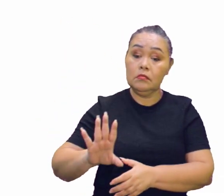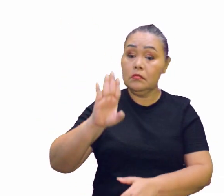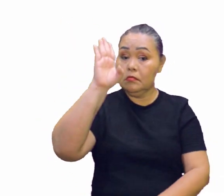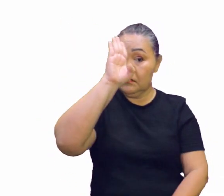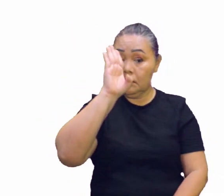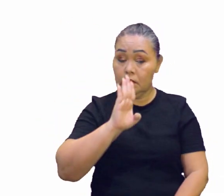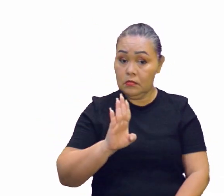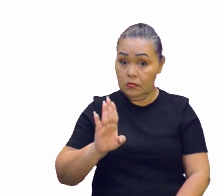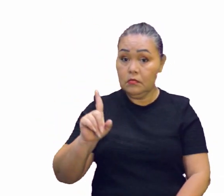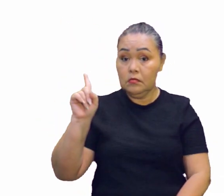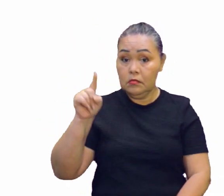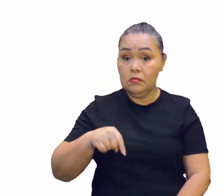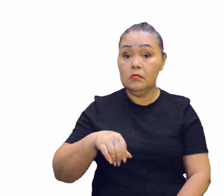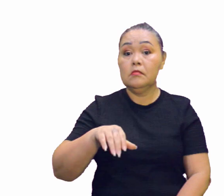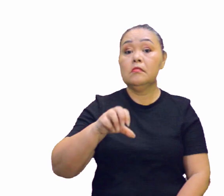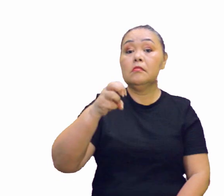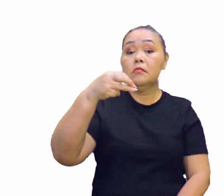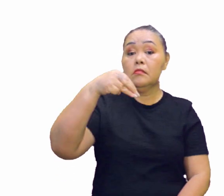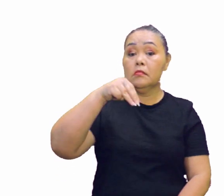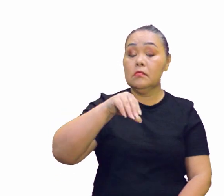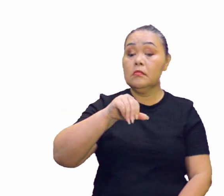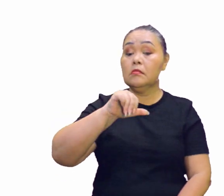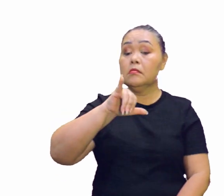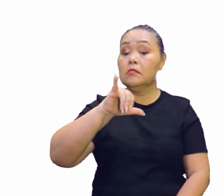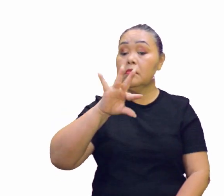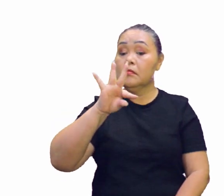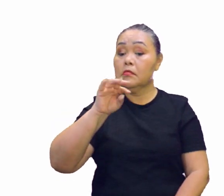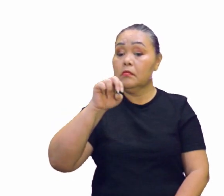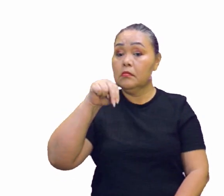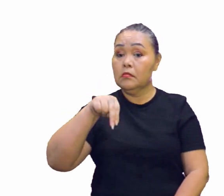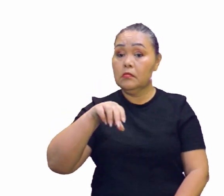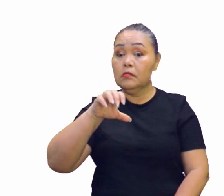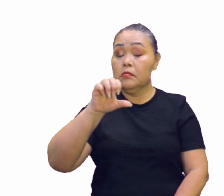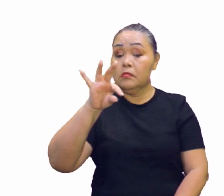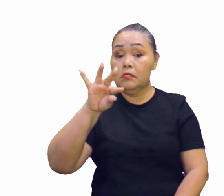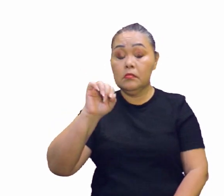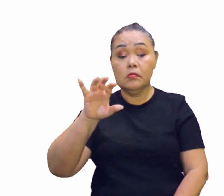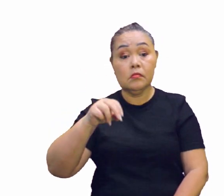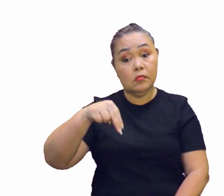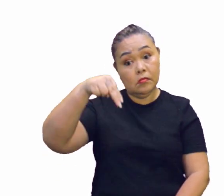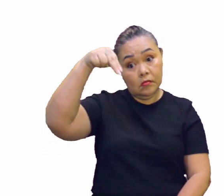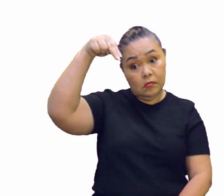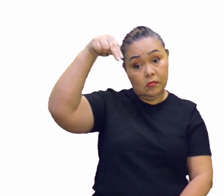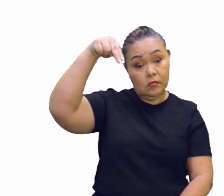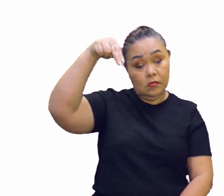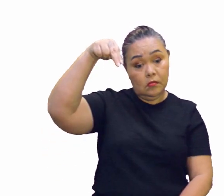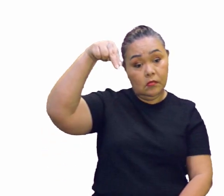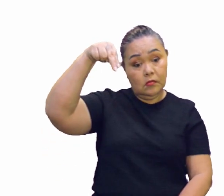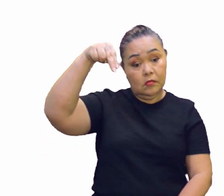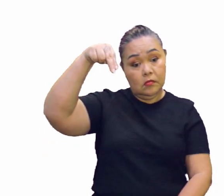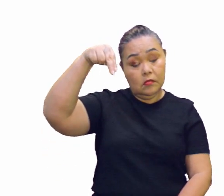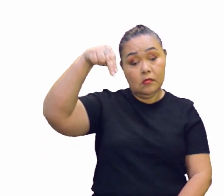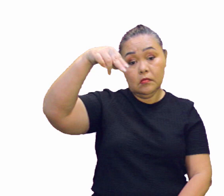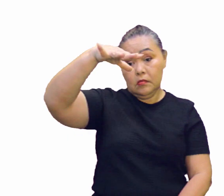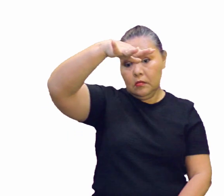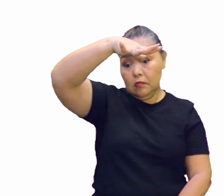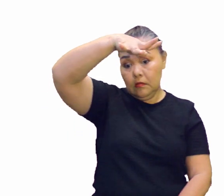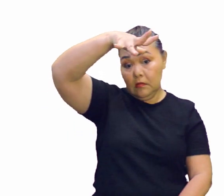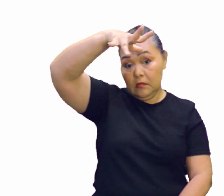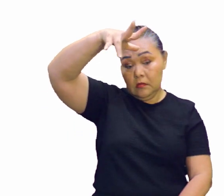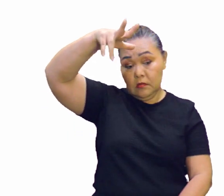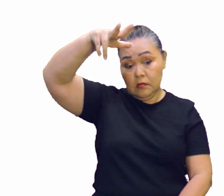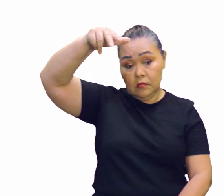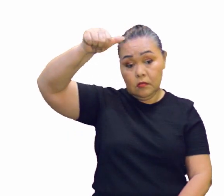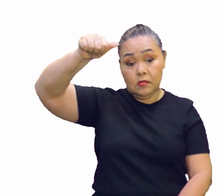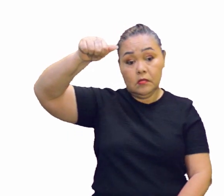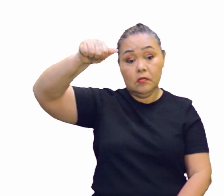Brasil, segundo Milton Santos. Tá? Então, a gente tem a região norte, a Amazônia,